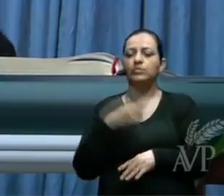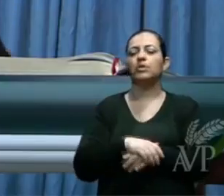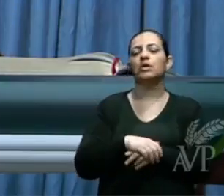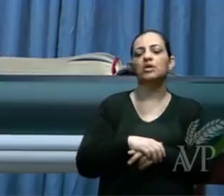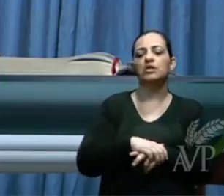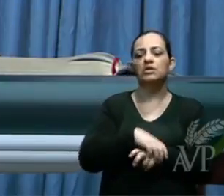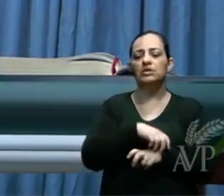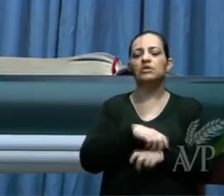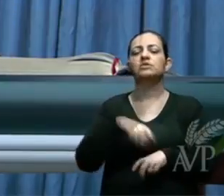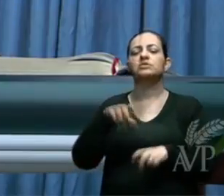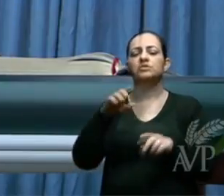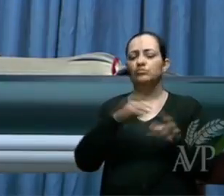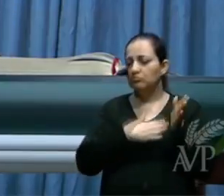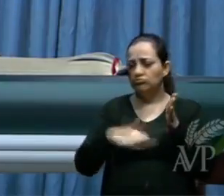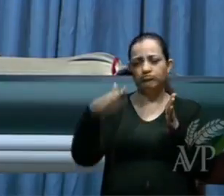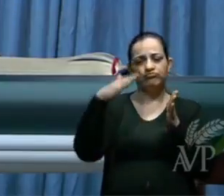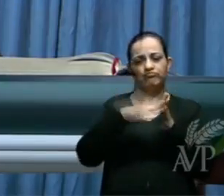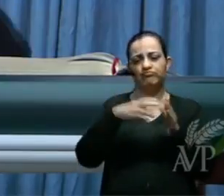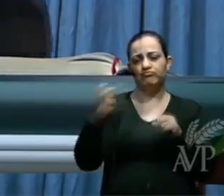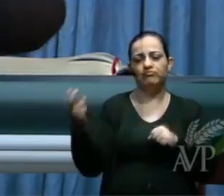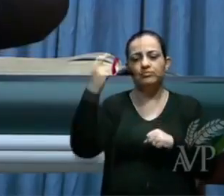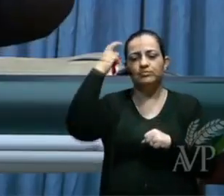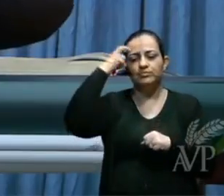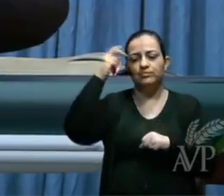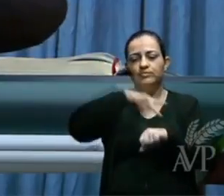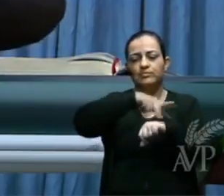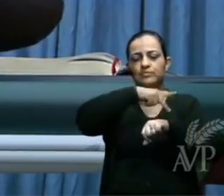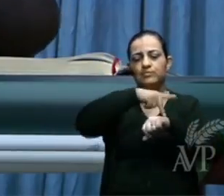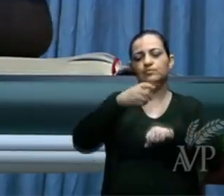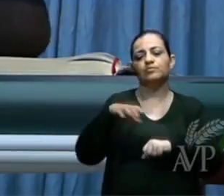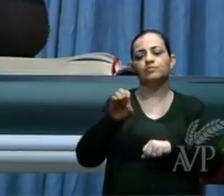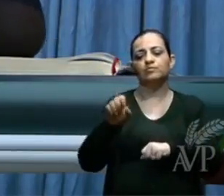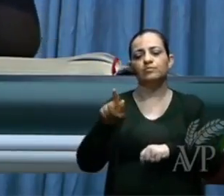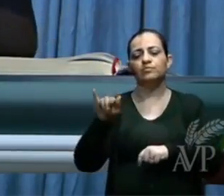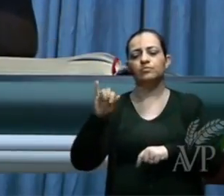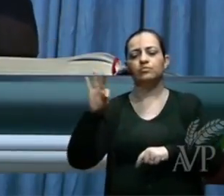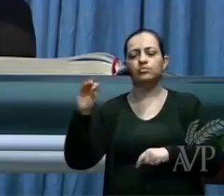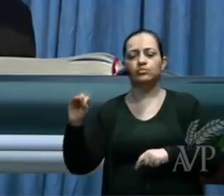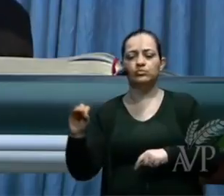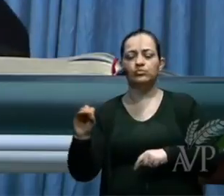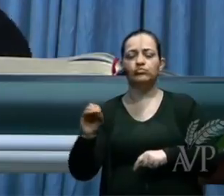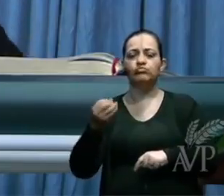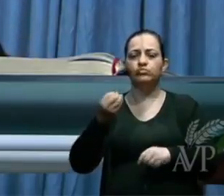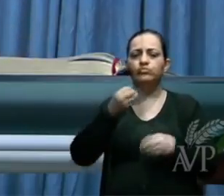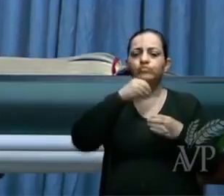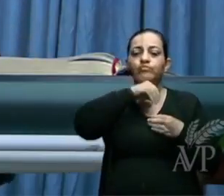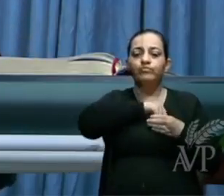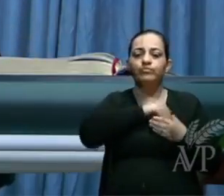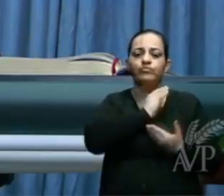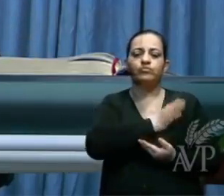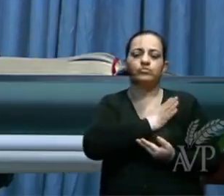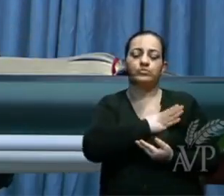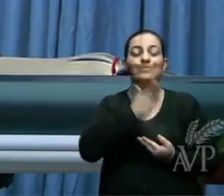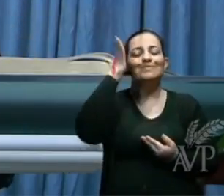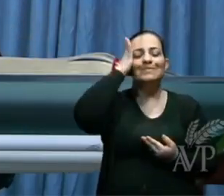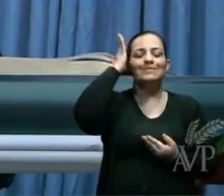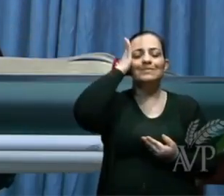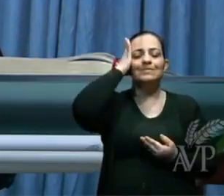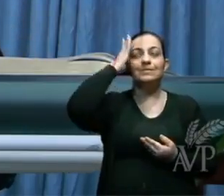pelas armas do egito é de uma forma ou de outra em seu coração ele sabia que ele era o homem